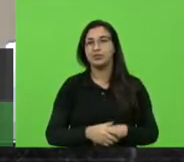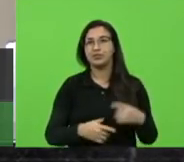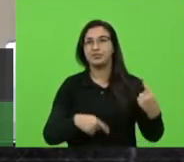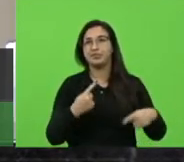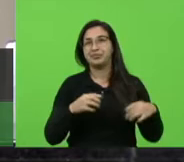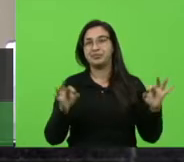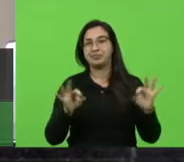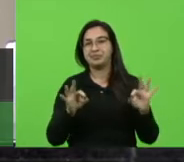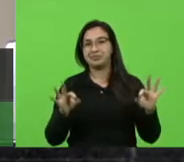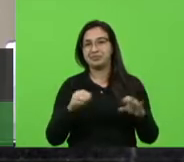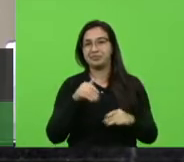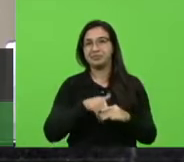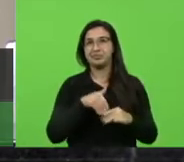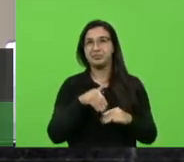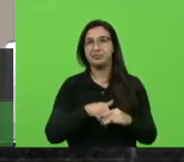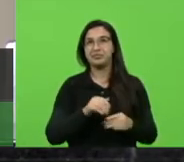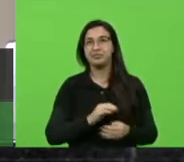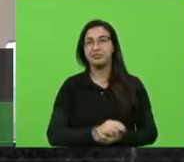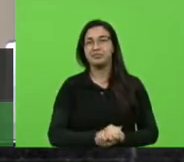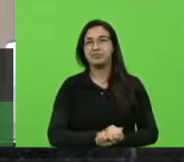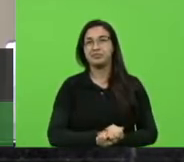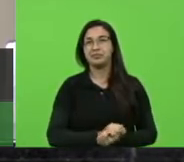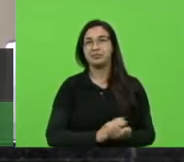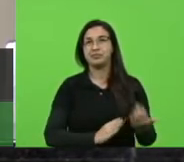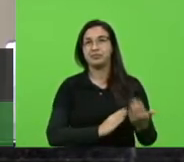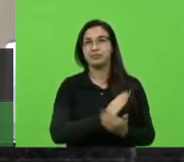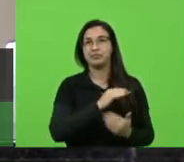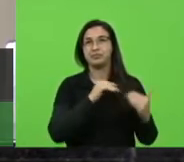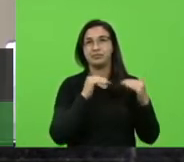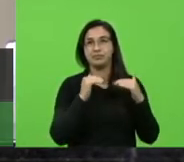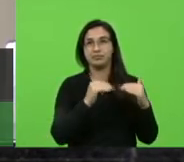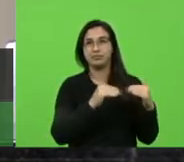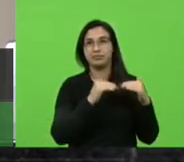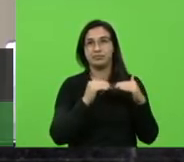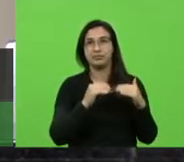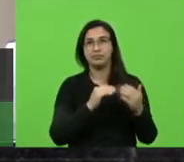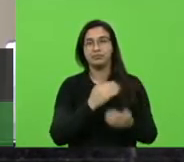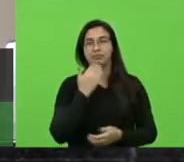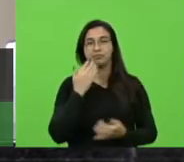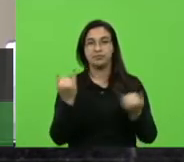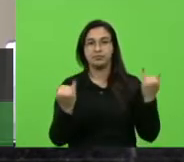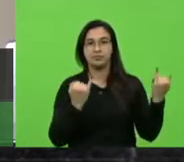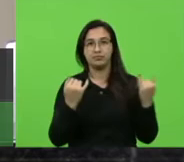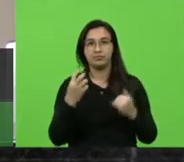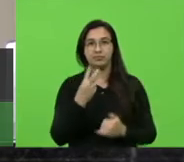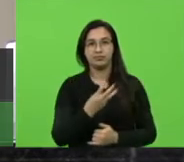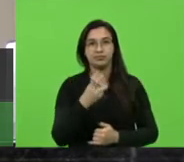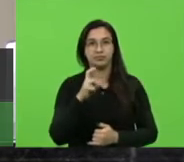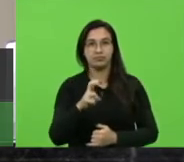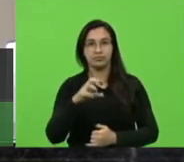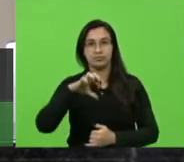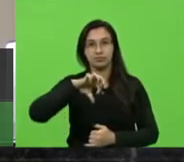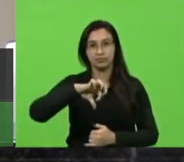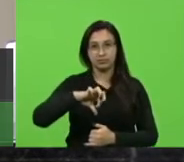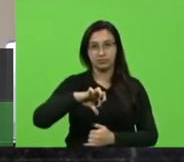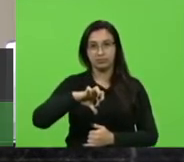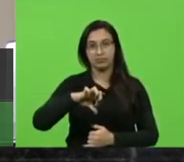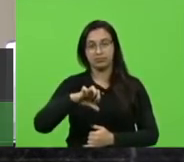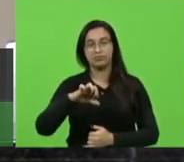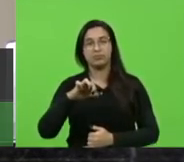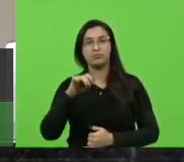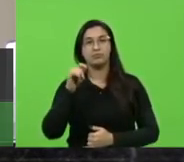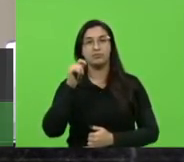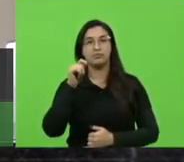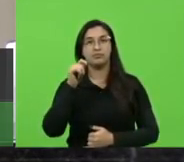em votação, deputados que aprovam permaneçam como se encontram. Aprovado por unanimidade. Pedido de informação 359, autor deputada Luciane